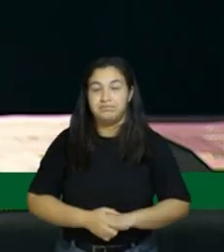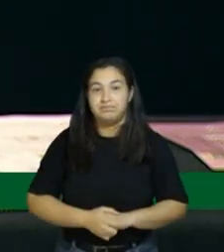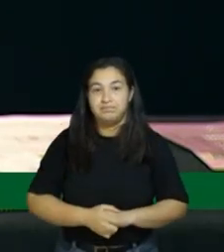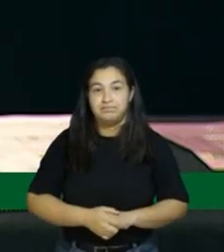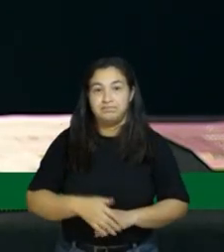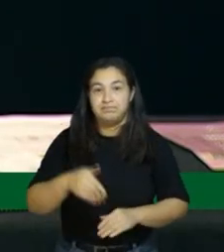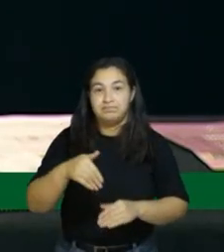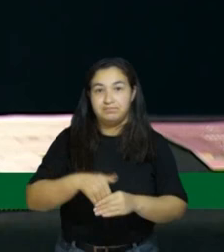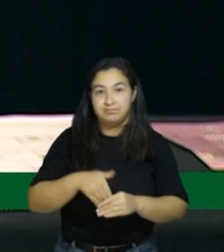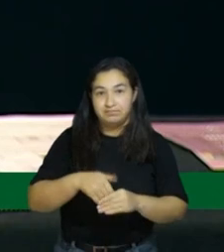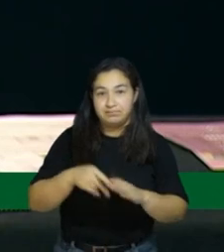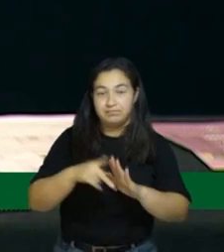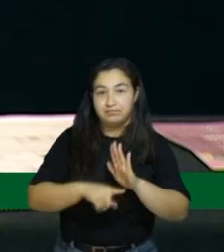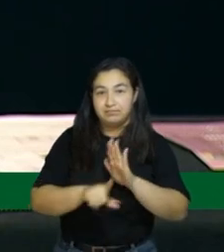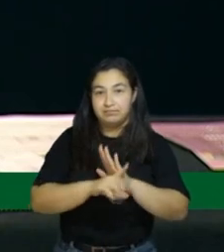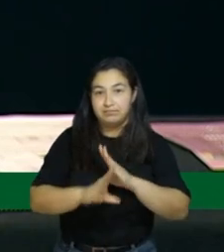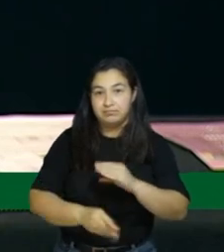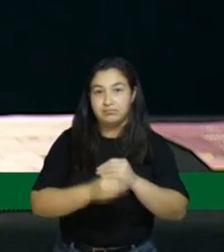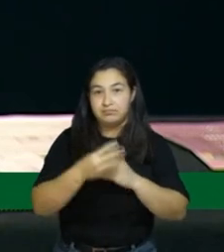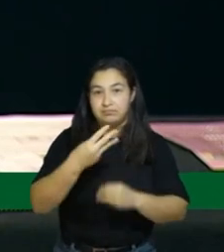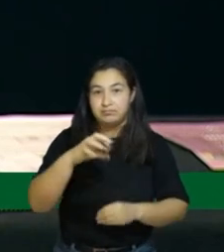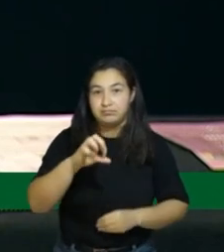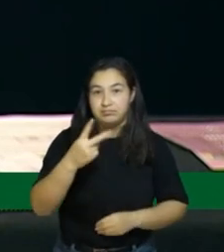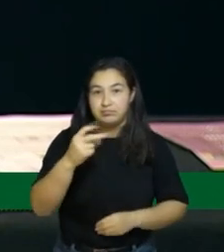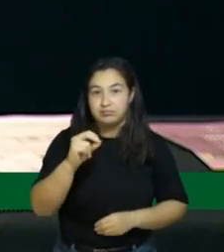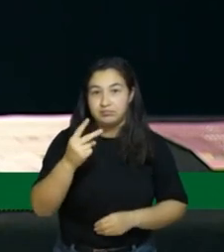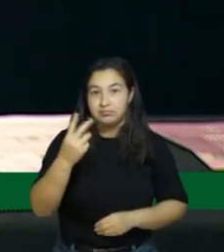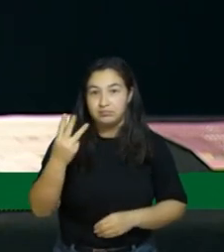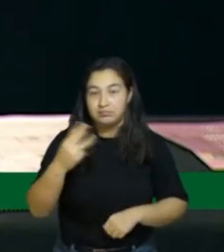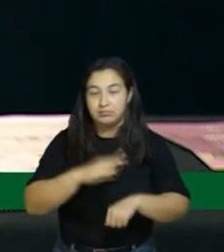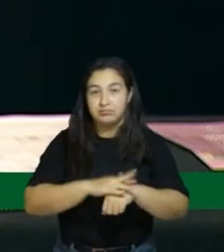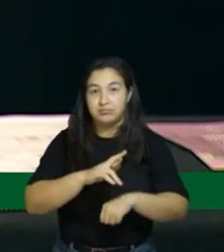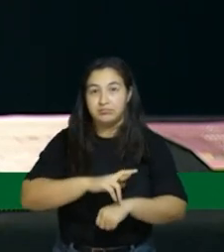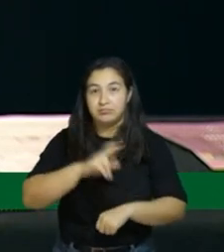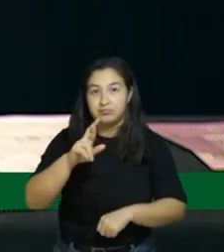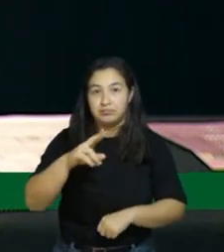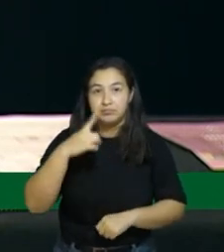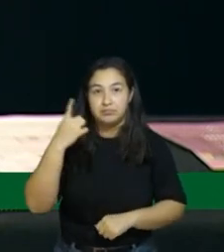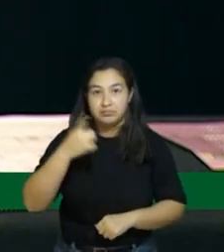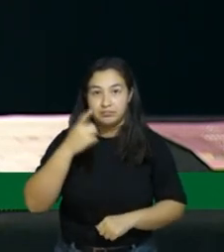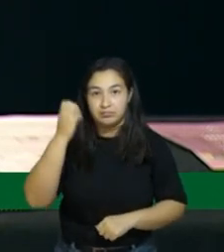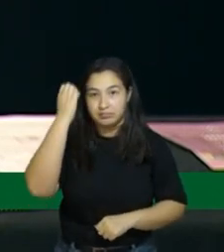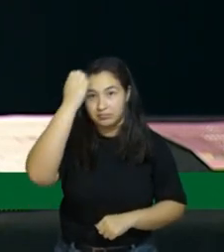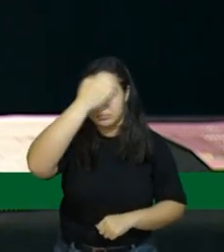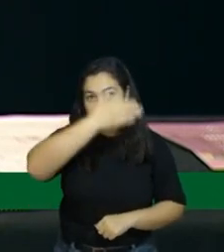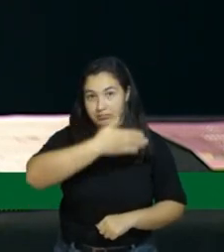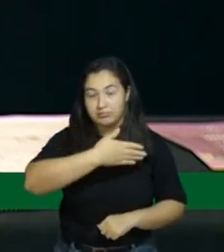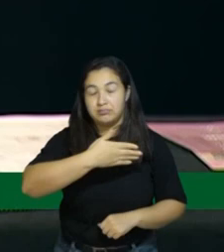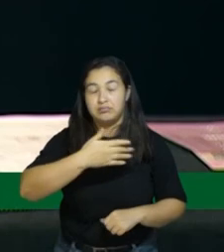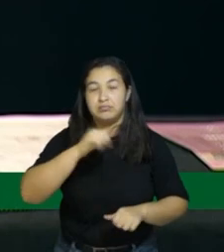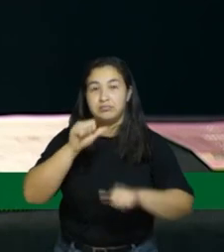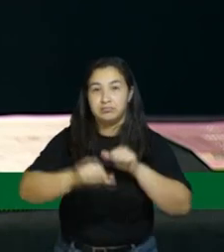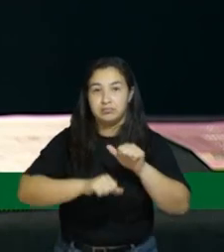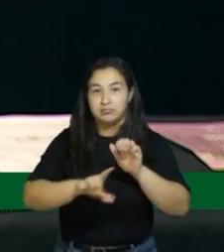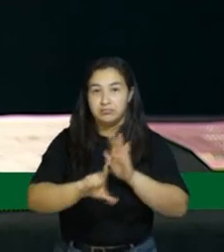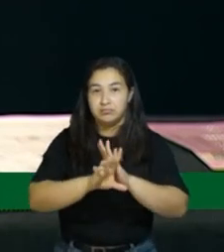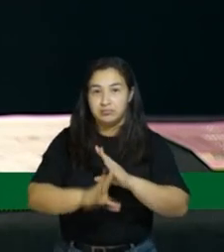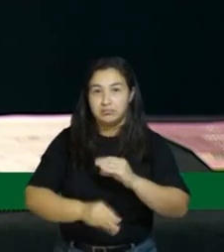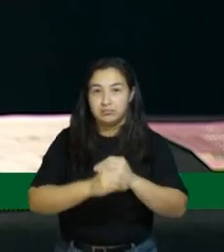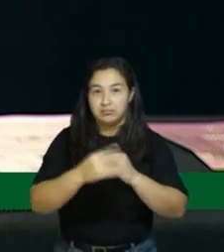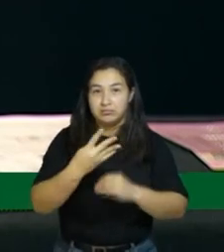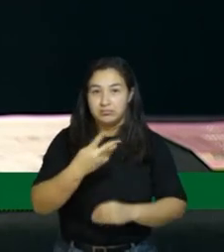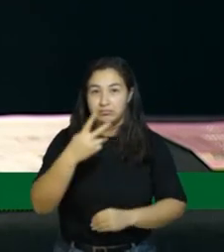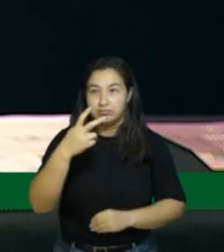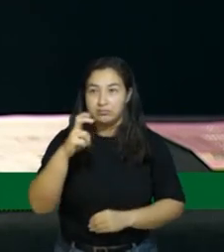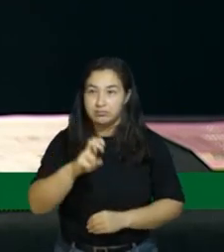do projeto de lei complementar 39/2022 de autoria do deputado delegado Egídio Altera a lei complementar 495 de 26 de